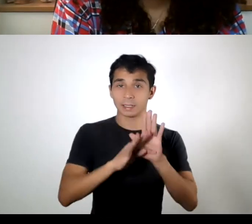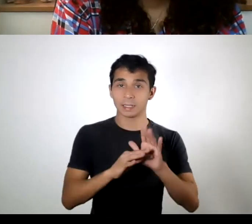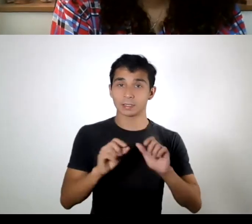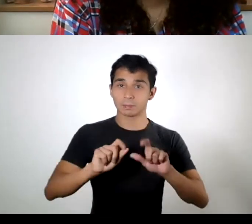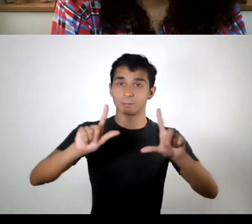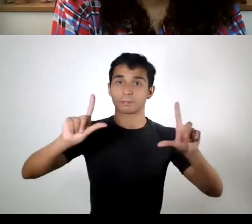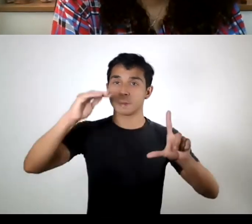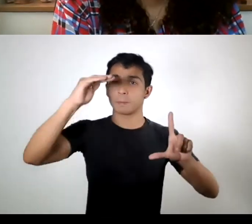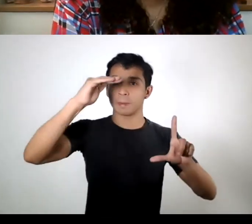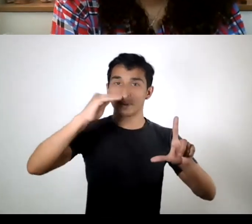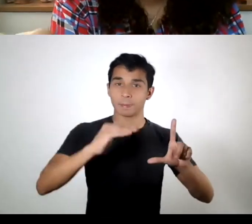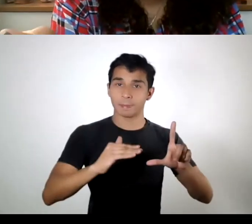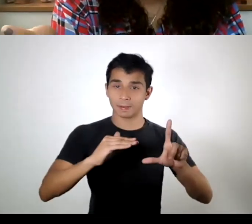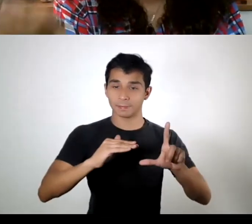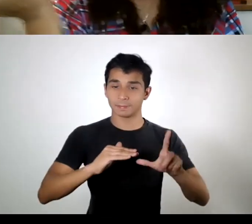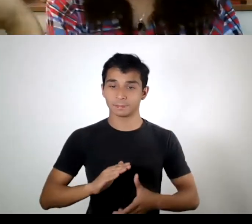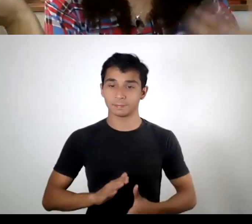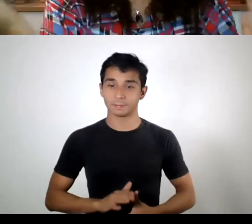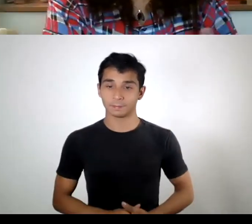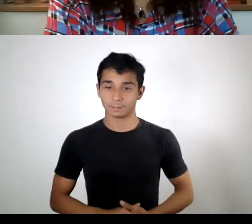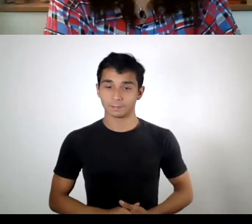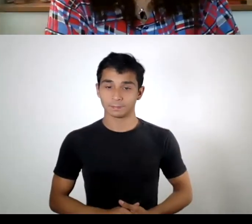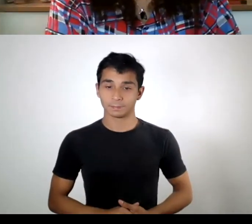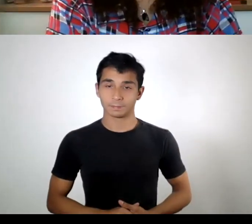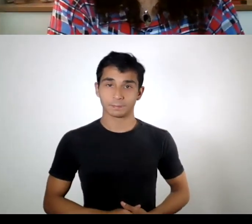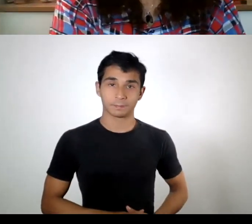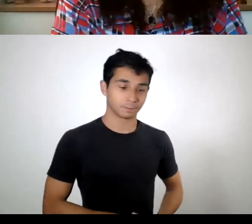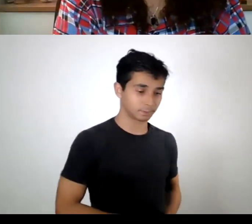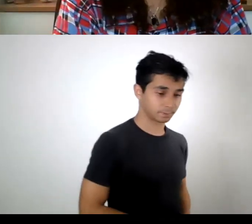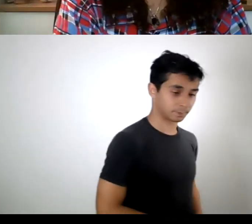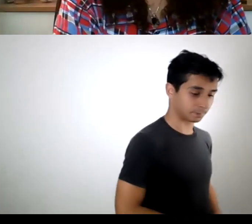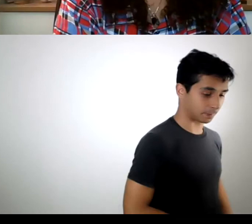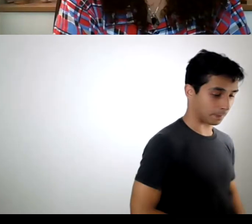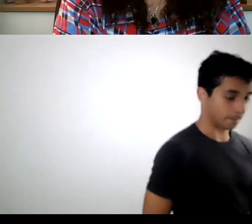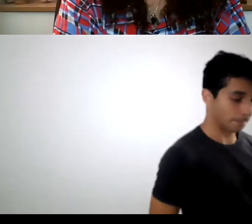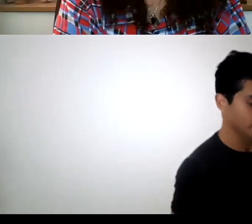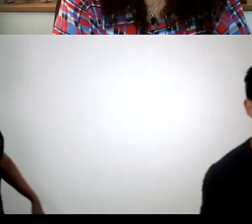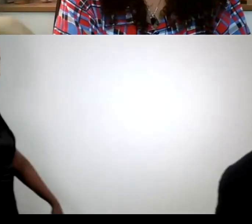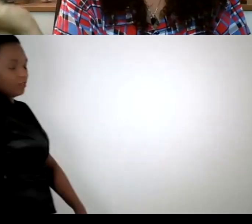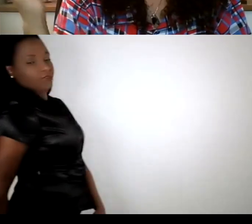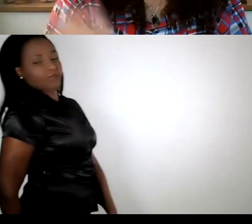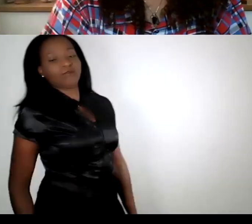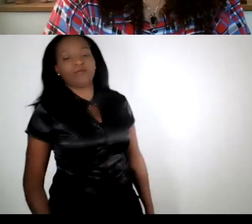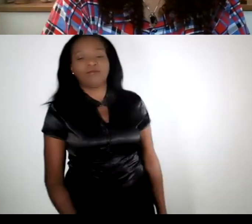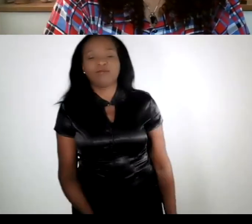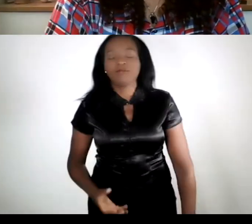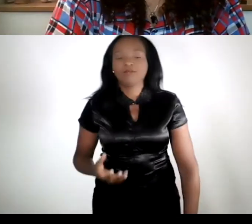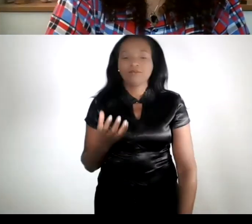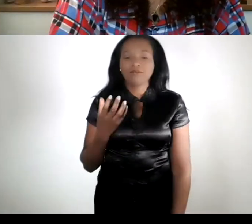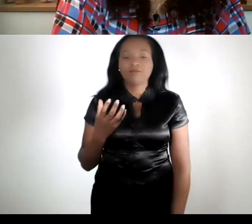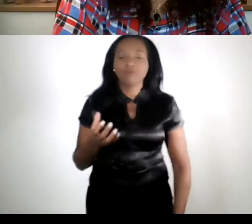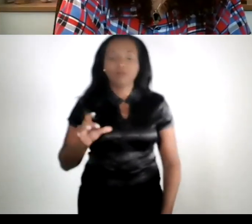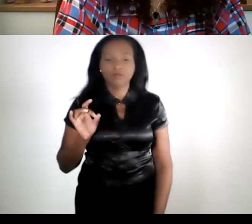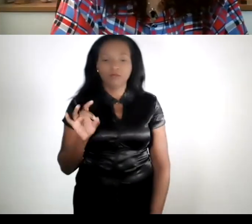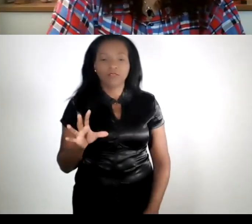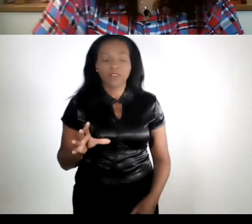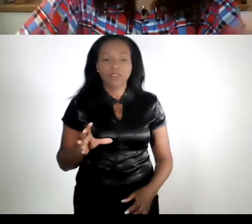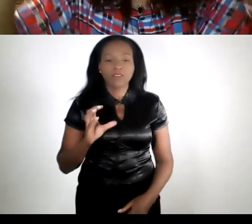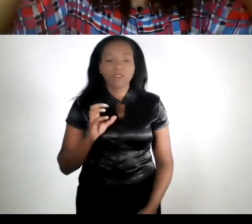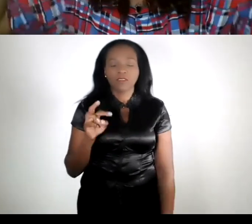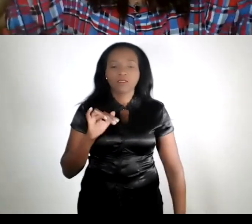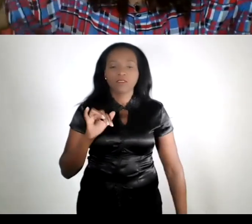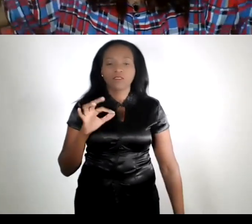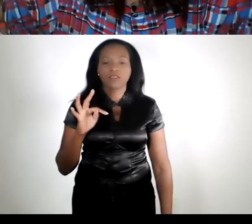já que a gente falou das autoras, e as autoras estão aqui, né? Então, eu queria só que a Cristina e a Viviane